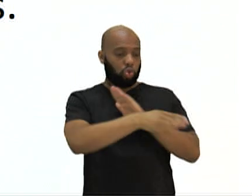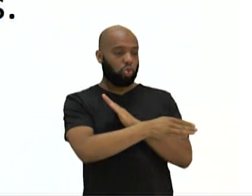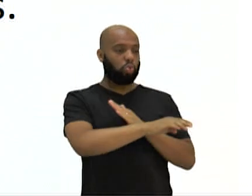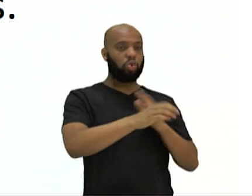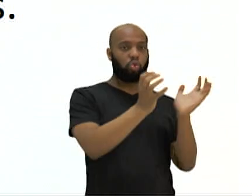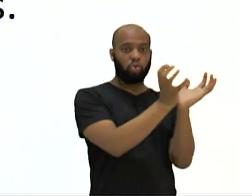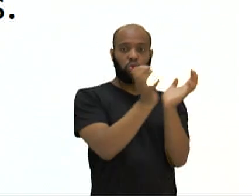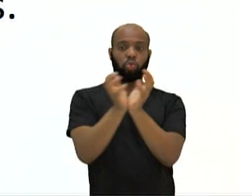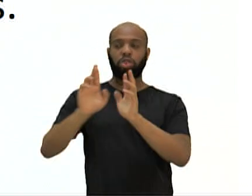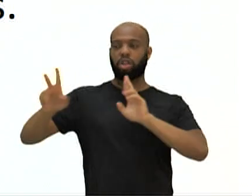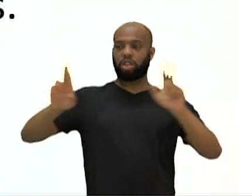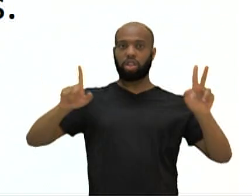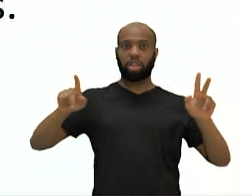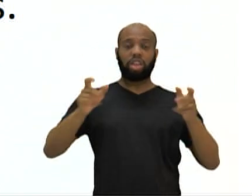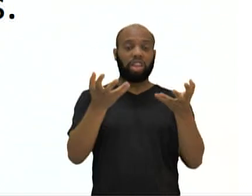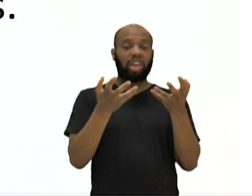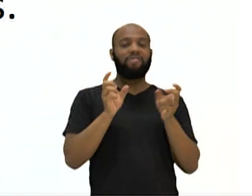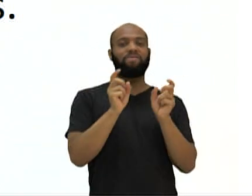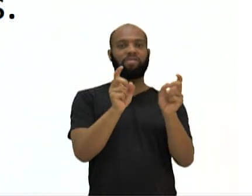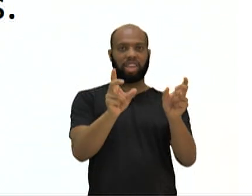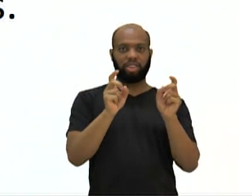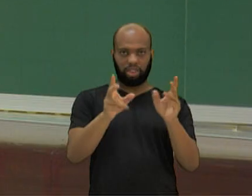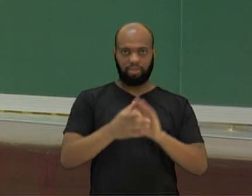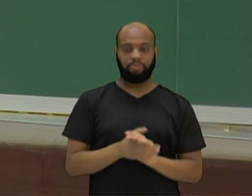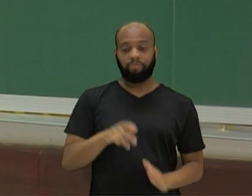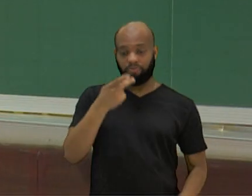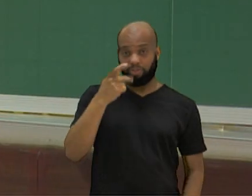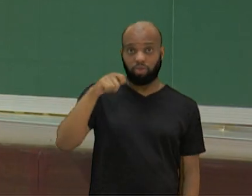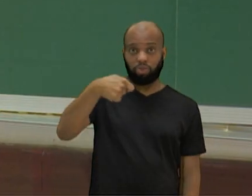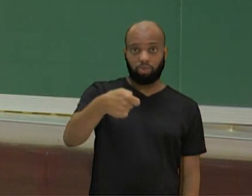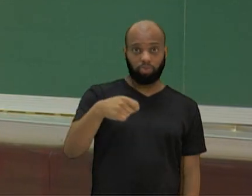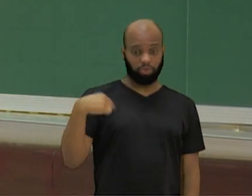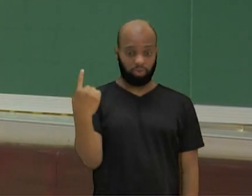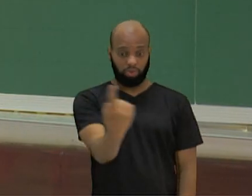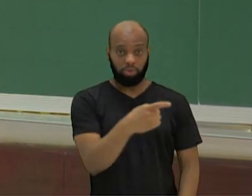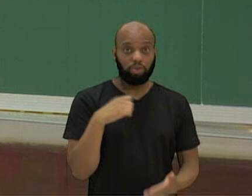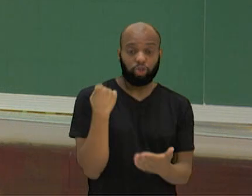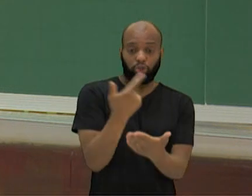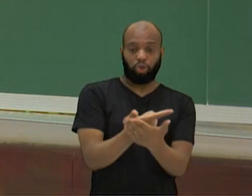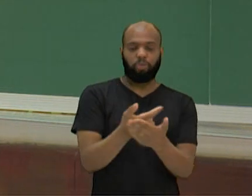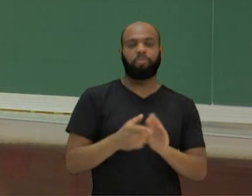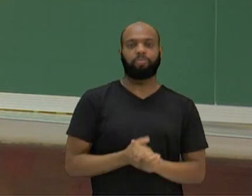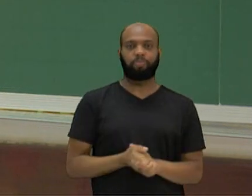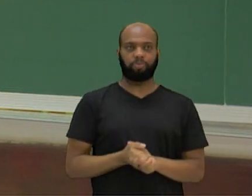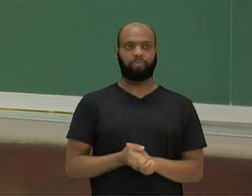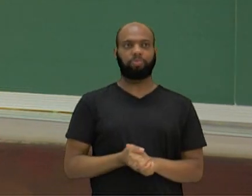em mercadorias. Então, estamos falando de culturas que a gente compra, né?